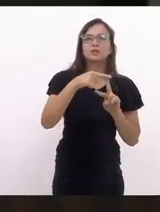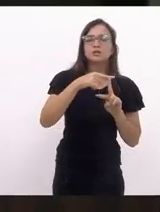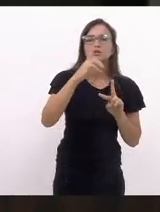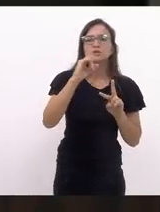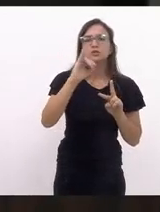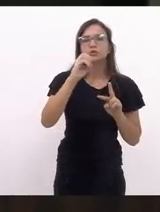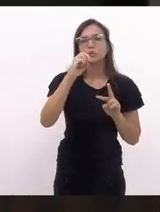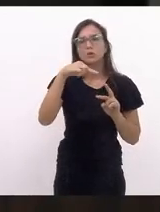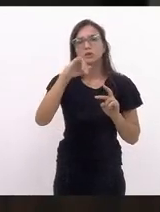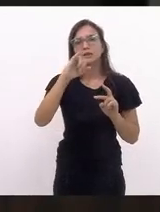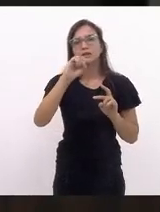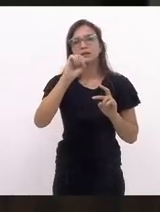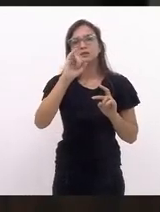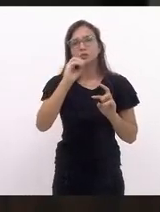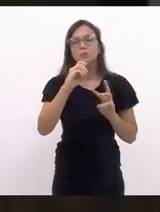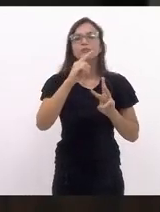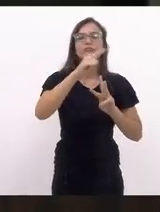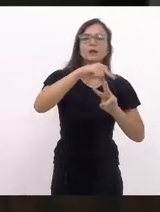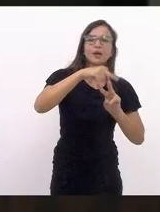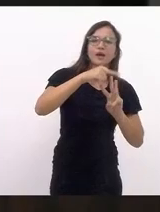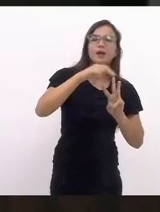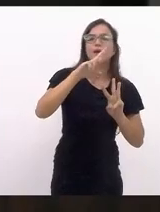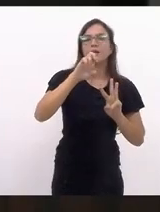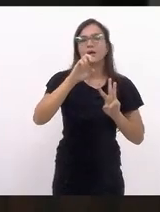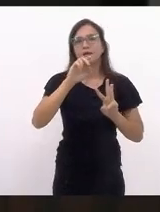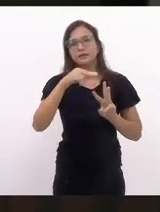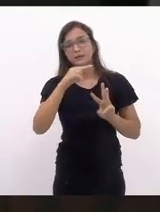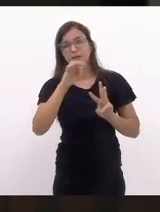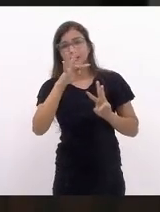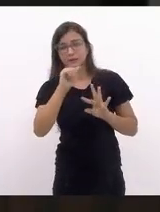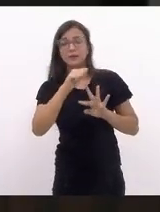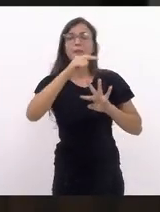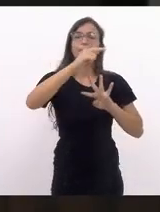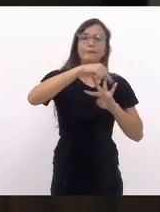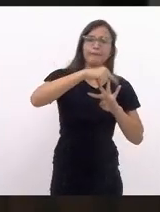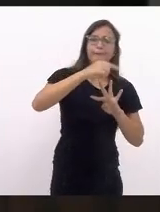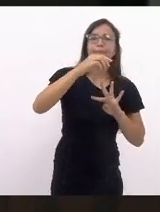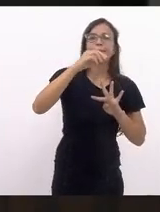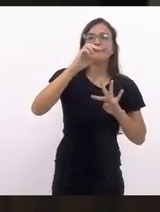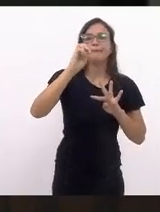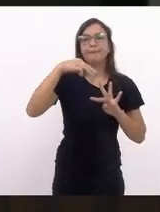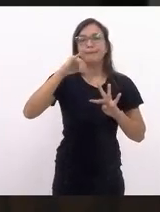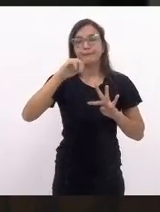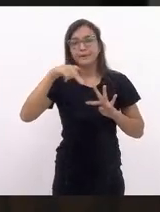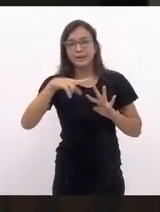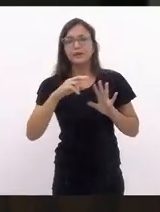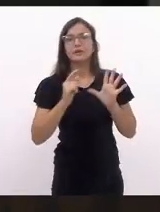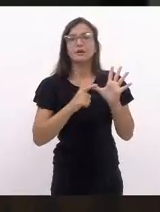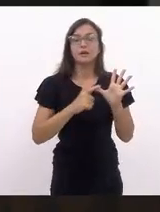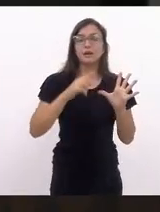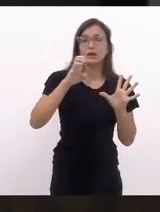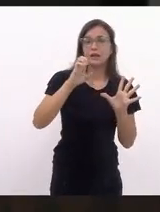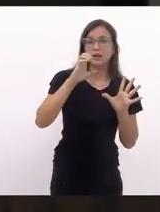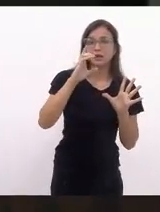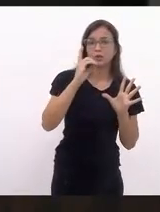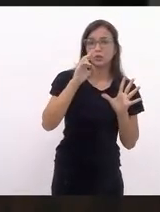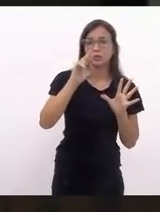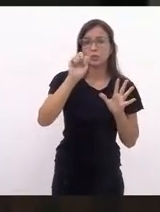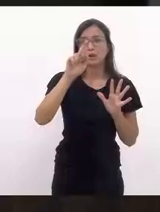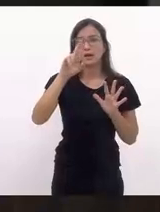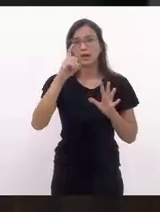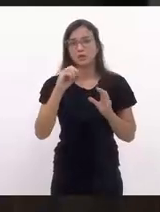mim que Beto prum da Lari mas o delegado Carlos Augusto Serginho também